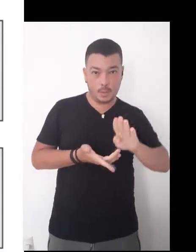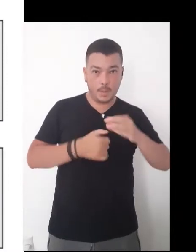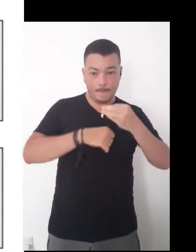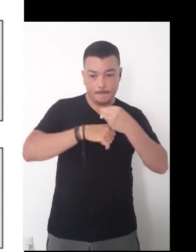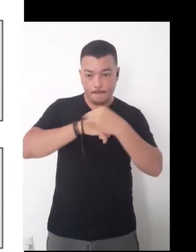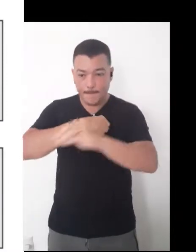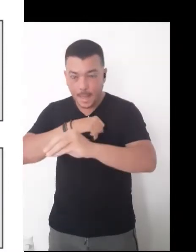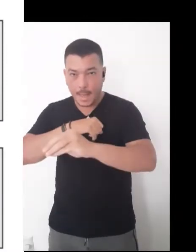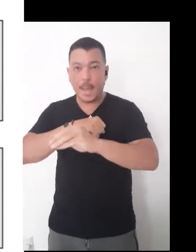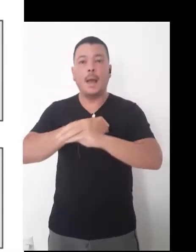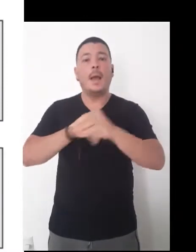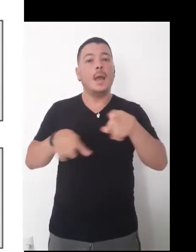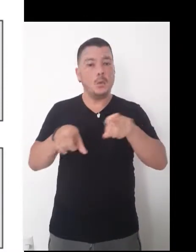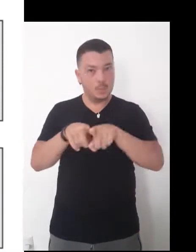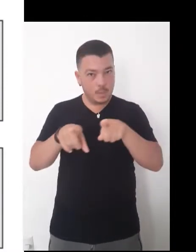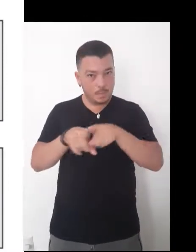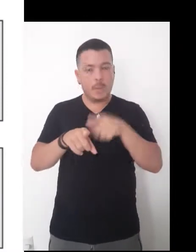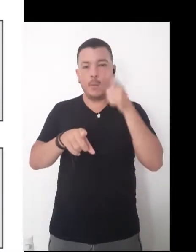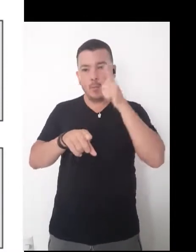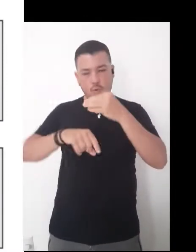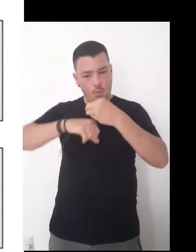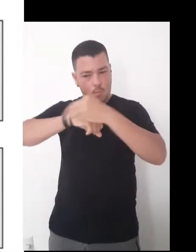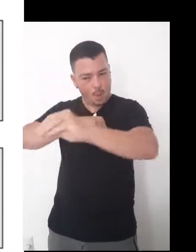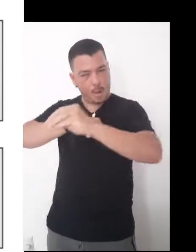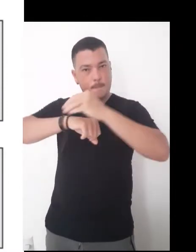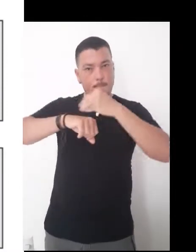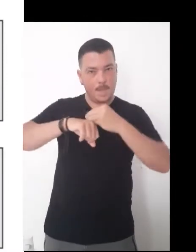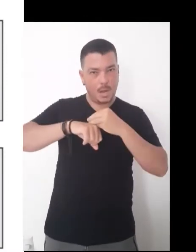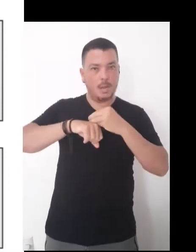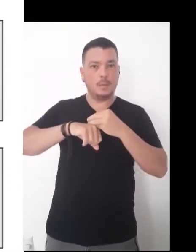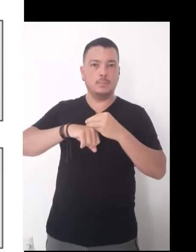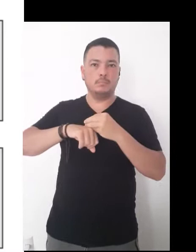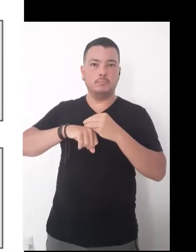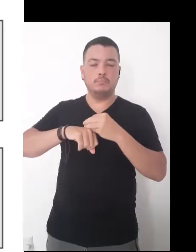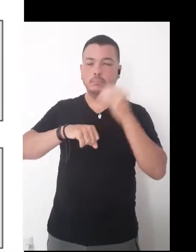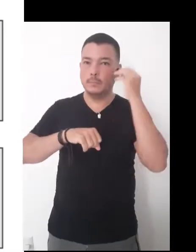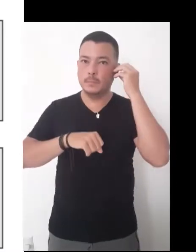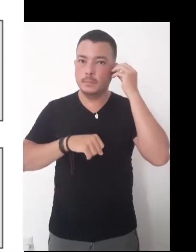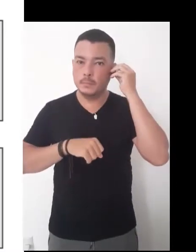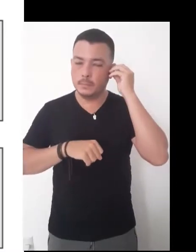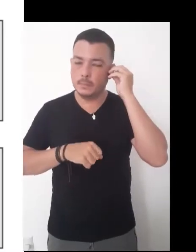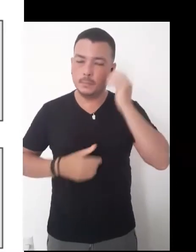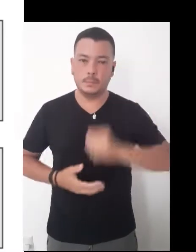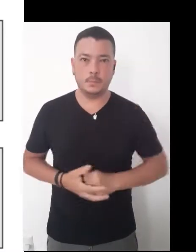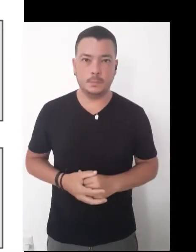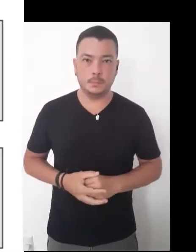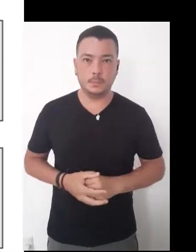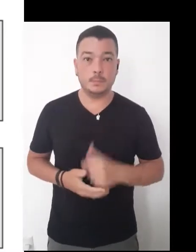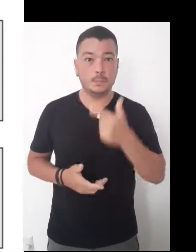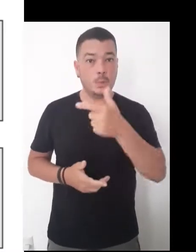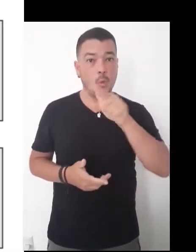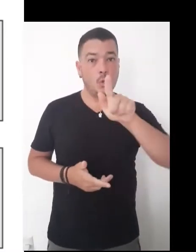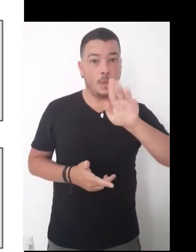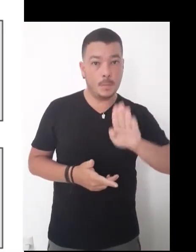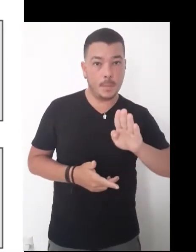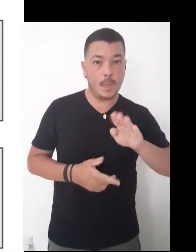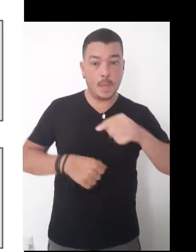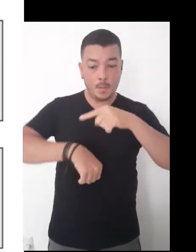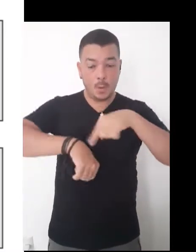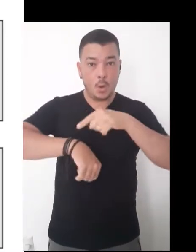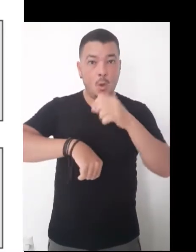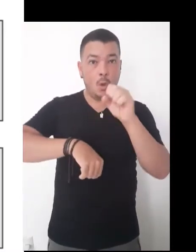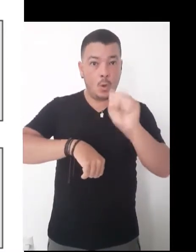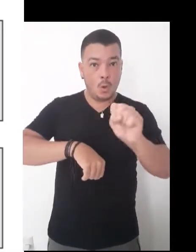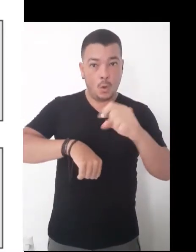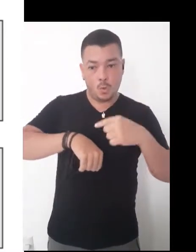por segundo para essas duas memórias aqui, eu consigo enviar 2 GB por segundo para essa memória,